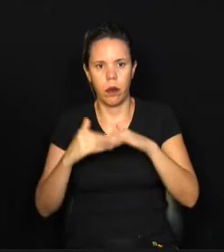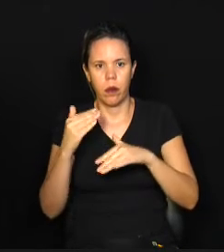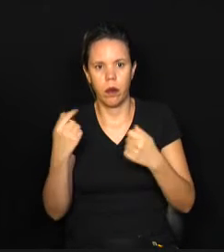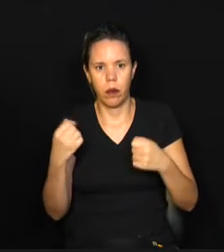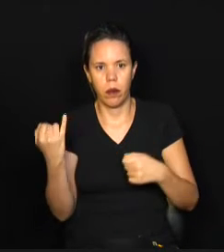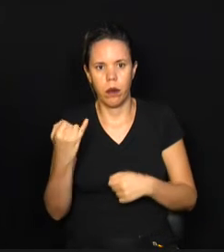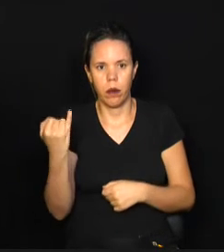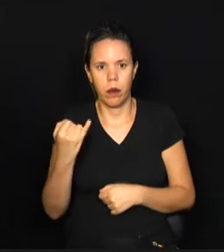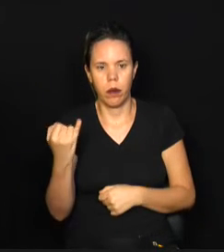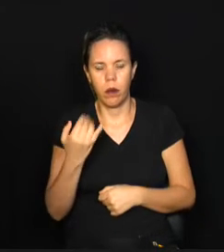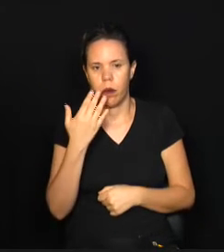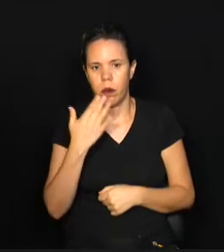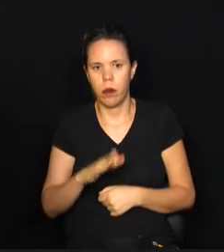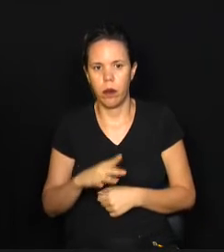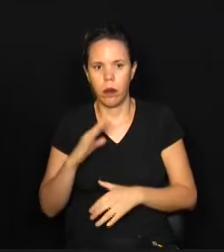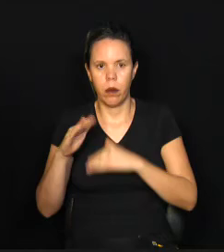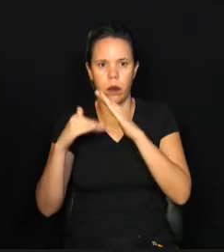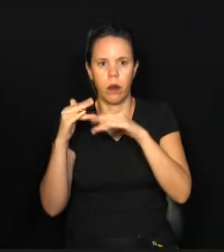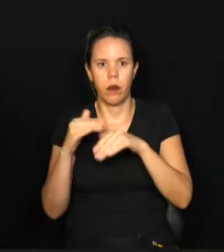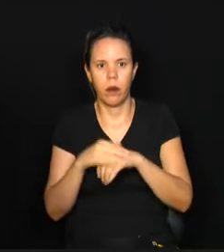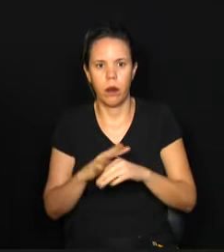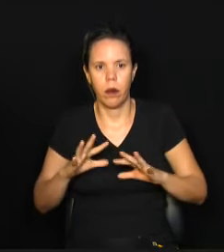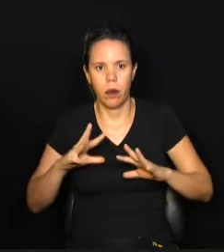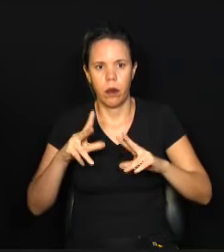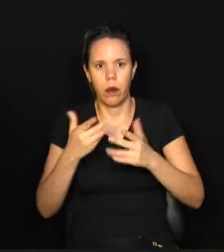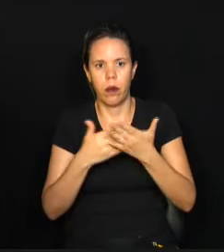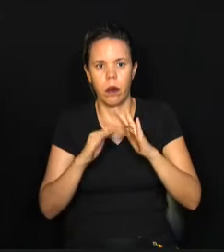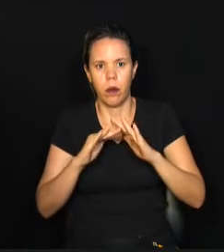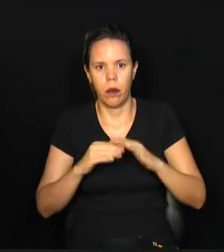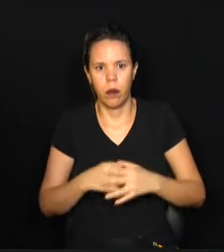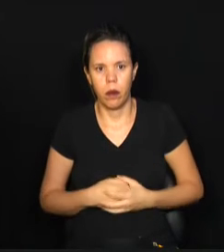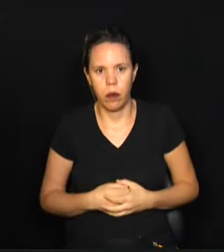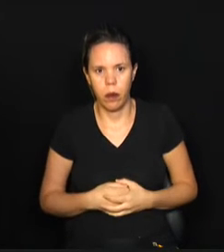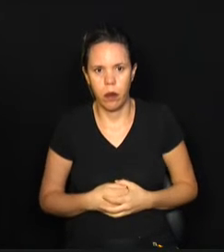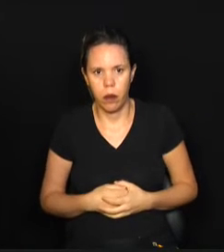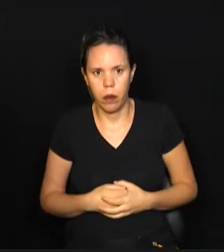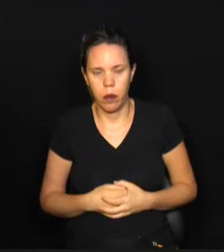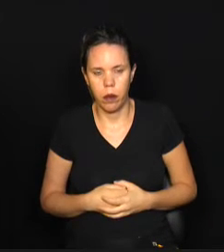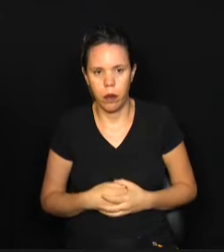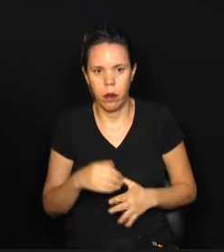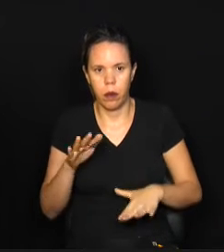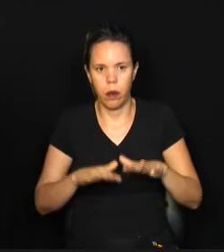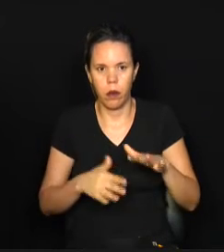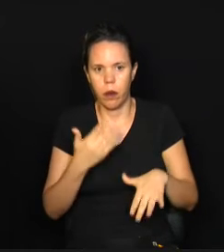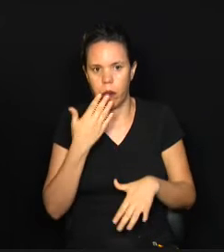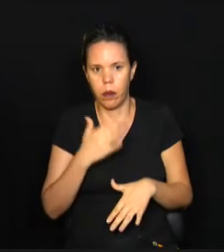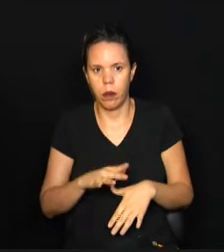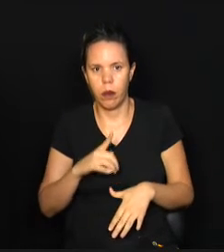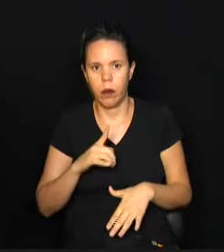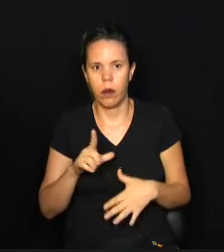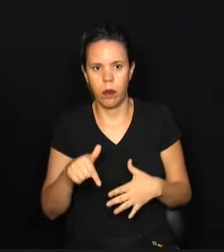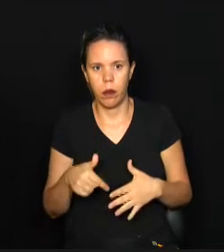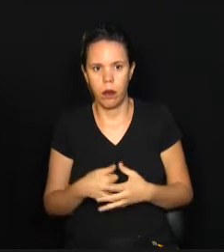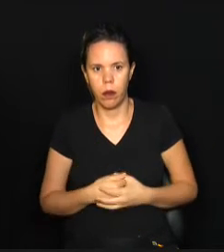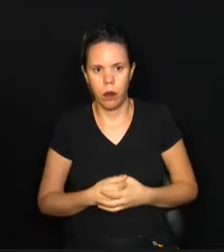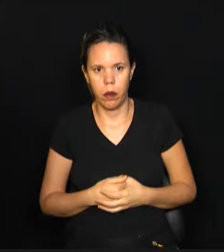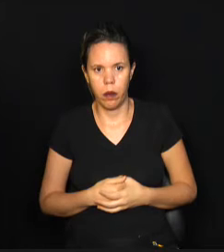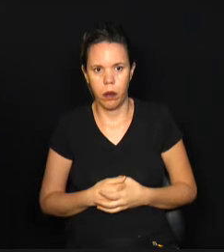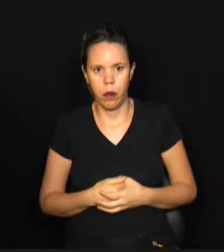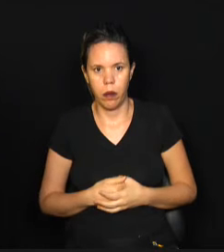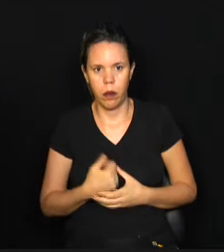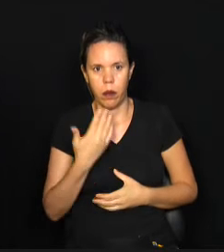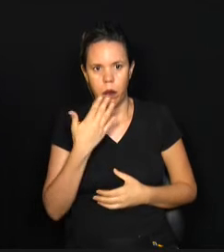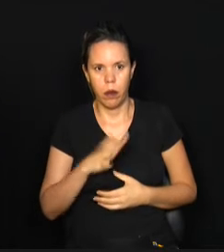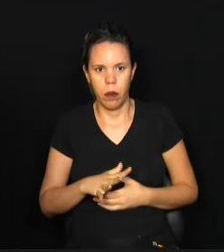precisa para essa criança desenvolver toda a sua escolaridade. Então, assim, às vezes a criança é tomada por uma